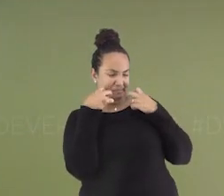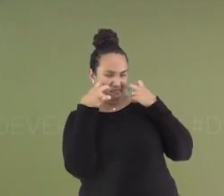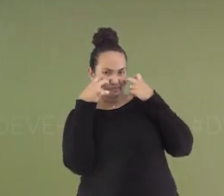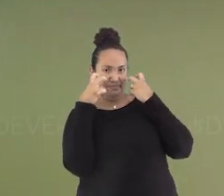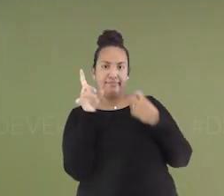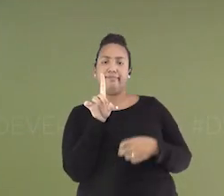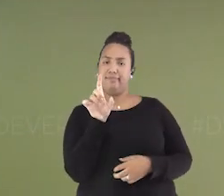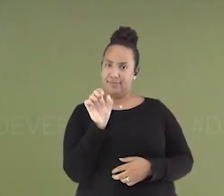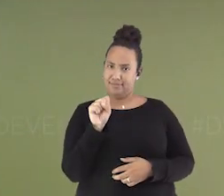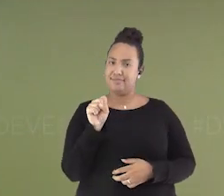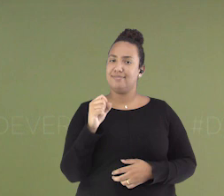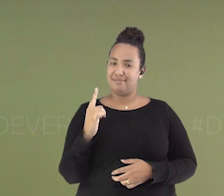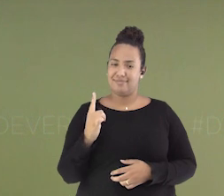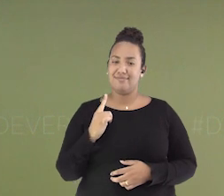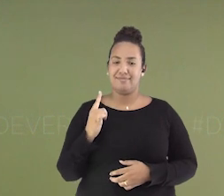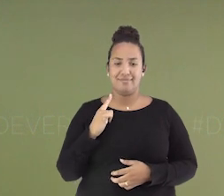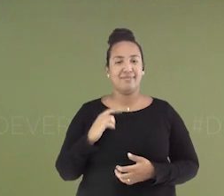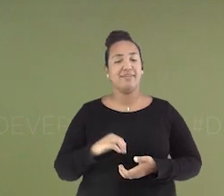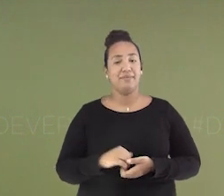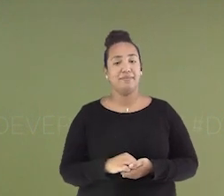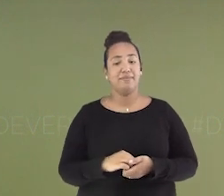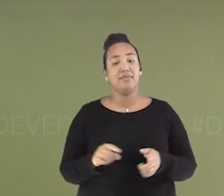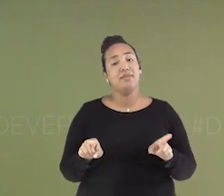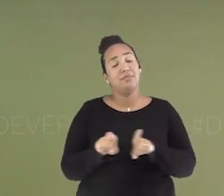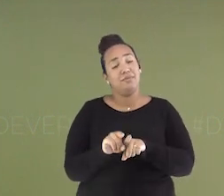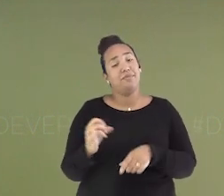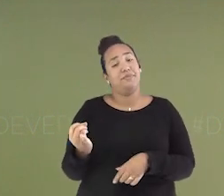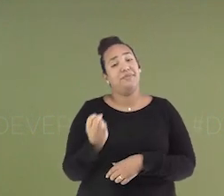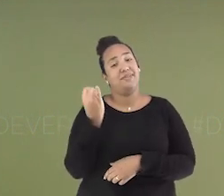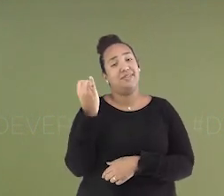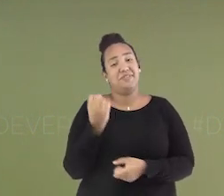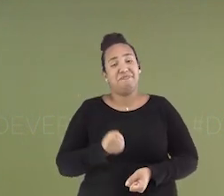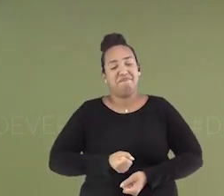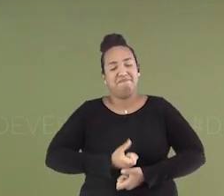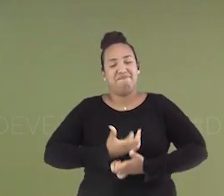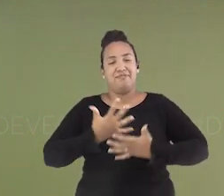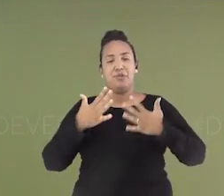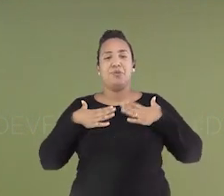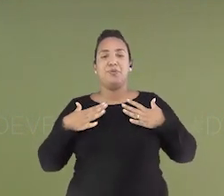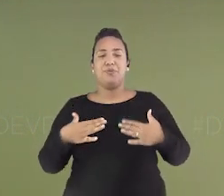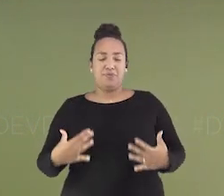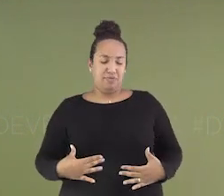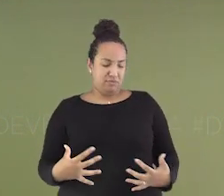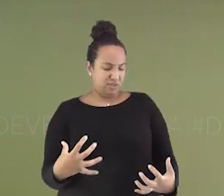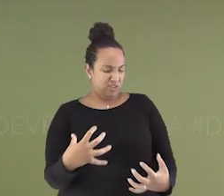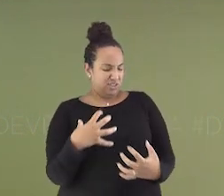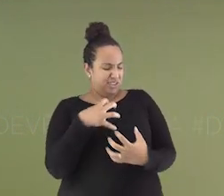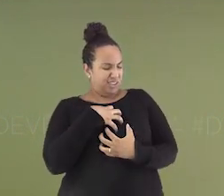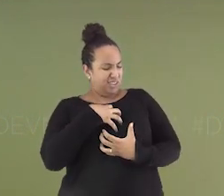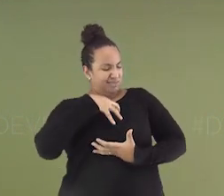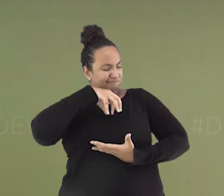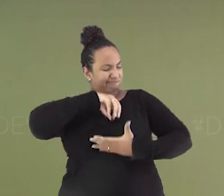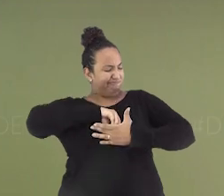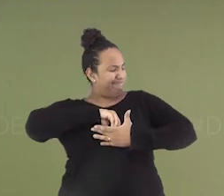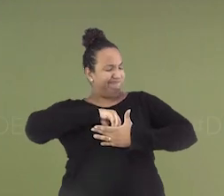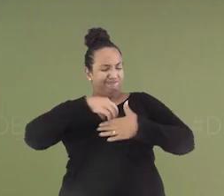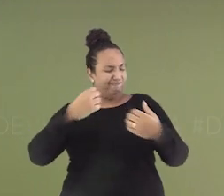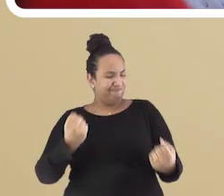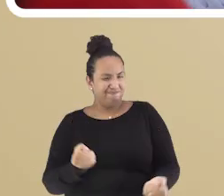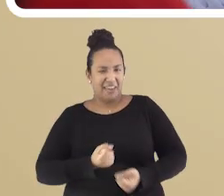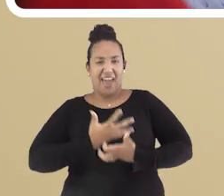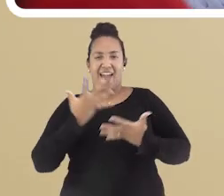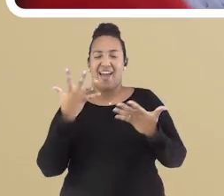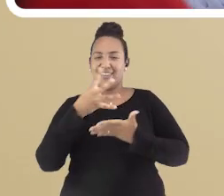timidez. Também é uma forma muito interessante de expressão, de usar o corpo para extravasar aquele sentimento escondido lá dentro de